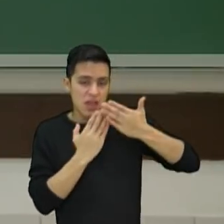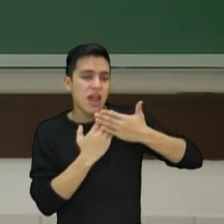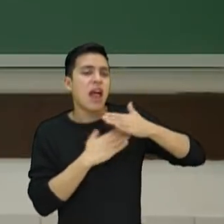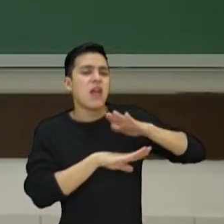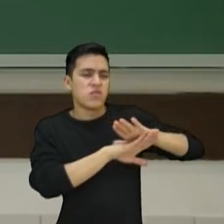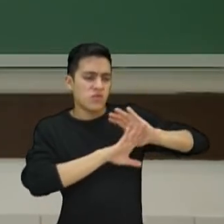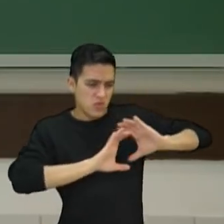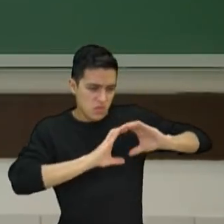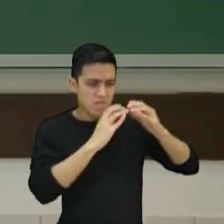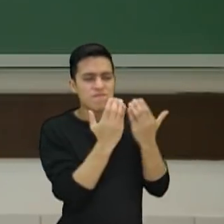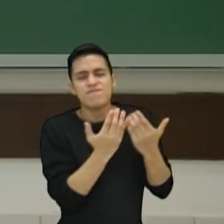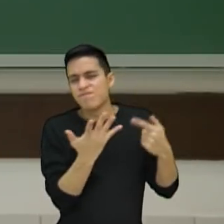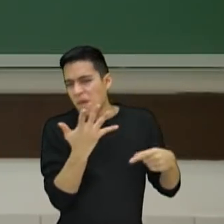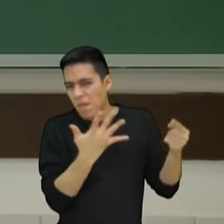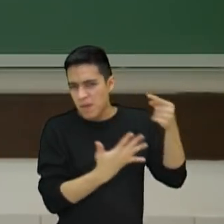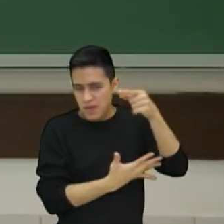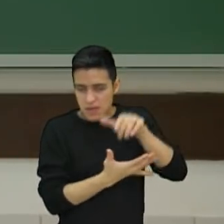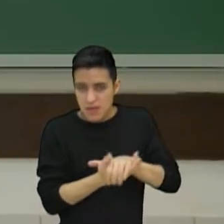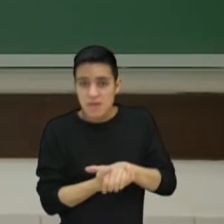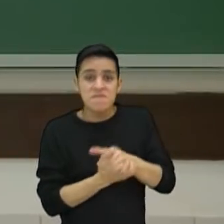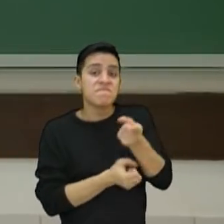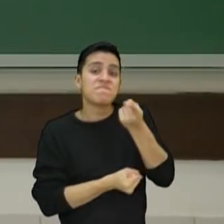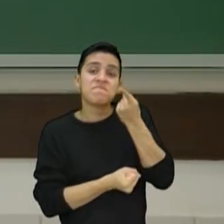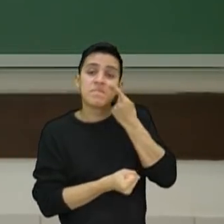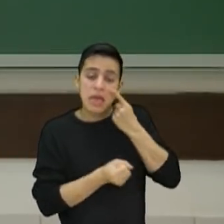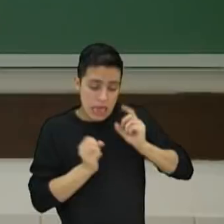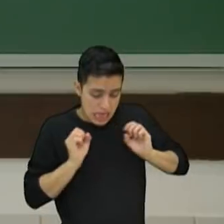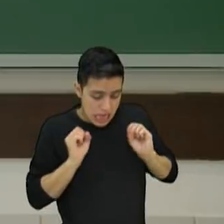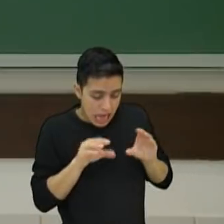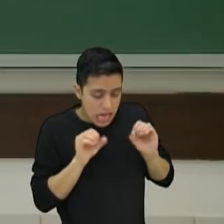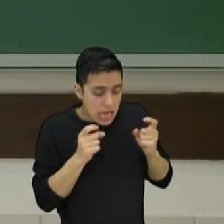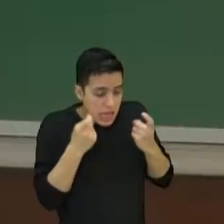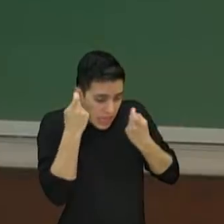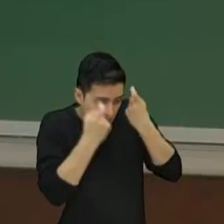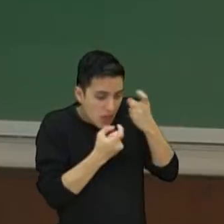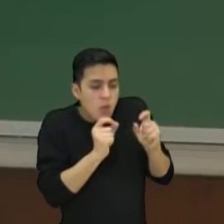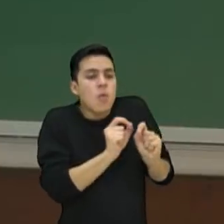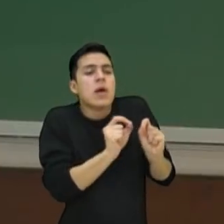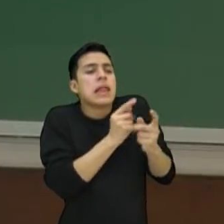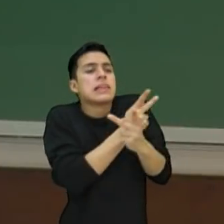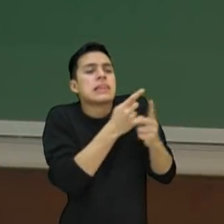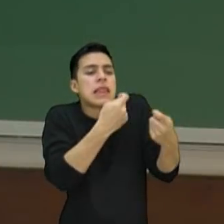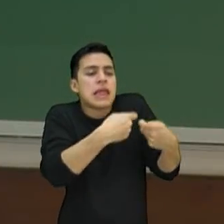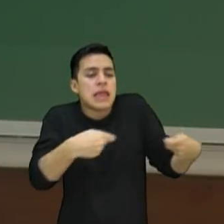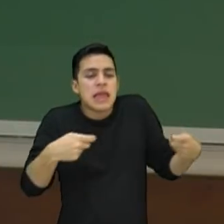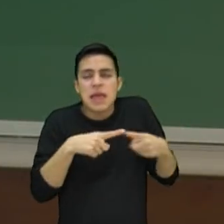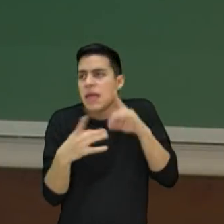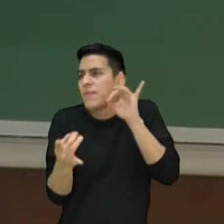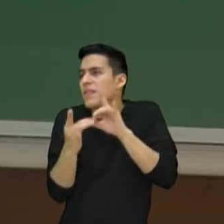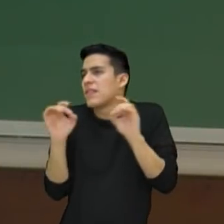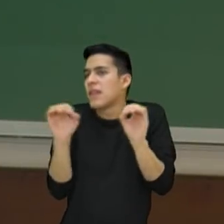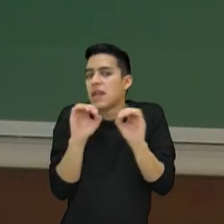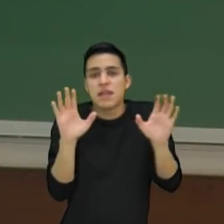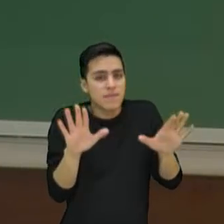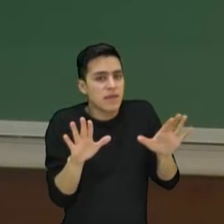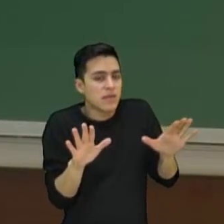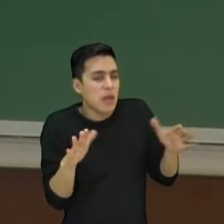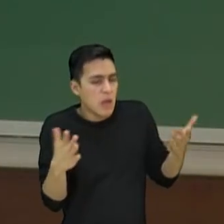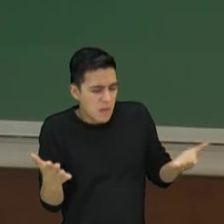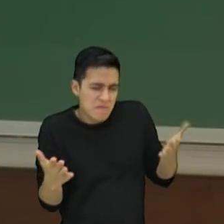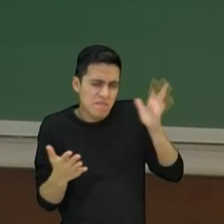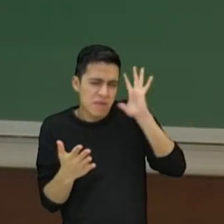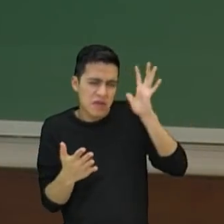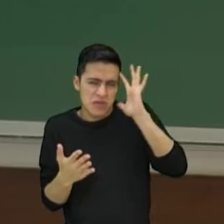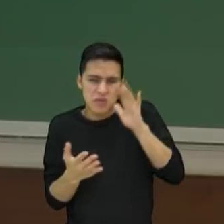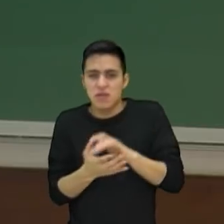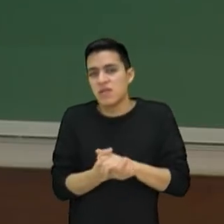muitos aspectos, enfim. Mas repare que a educação se preocupa com necessidades. Professor, você não especificou claramente que necessidade é essa, mas